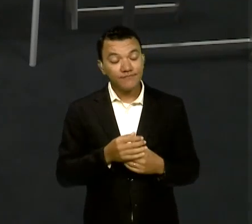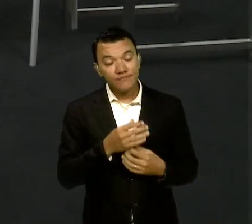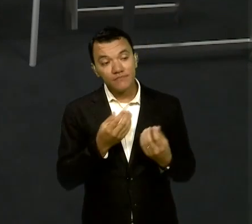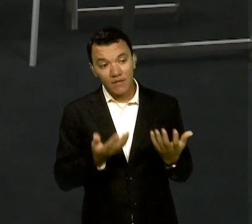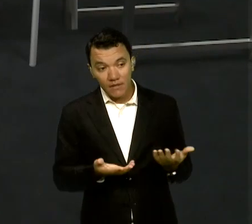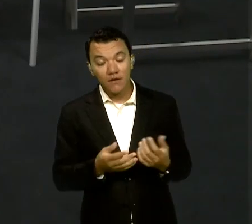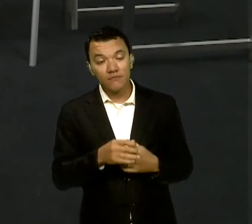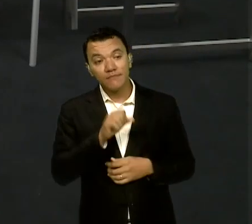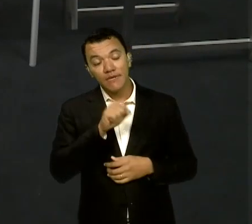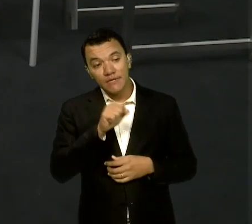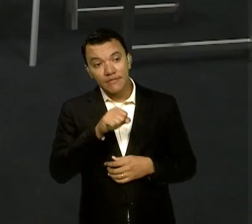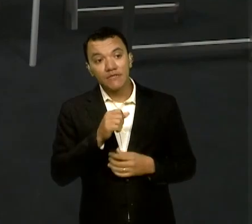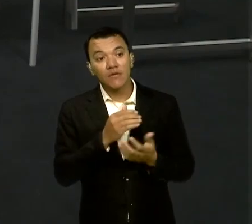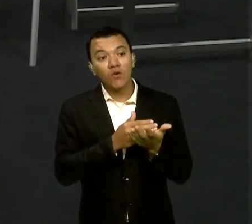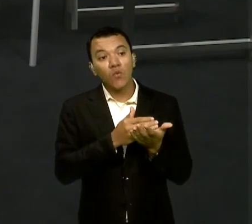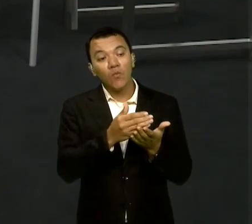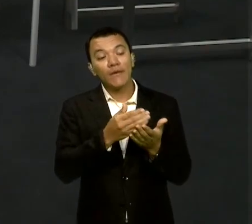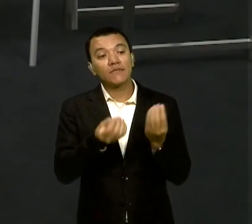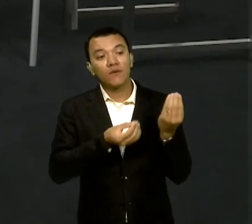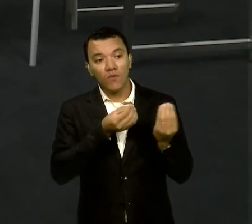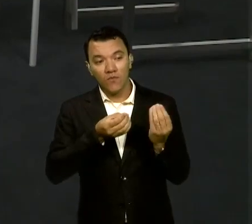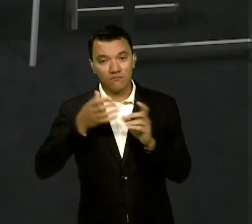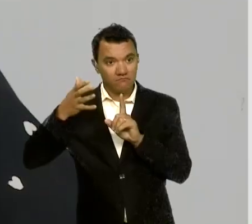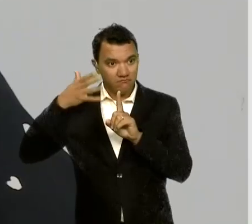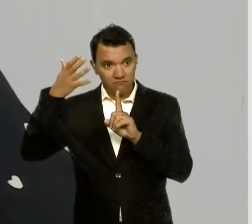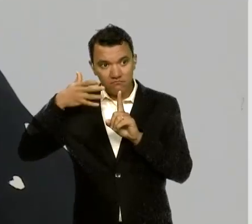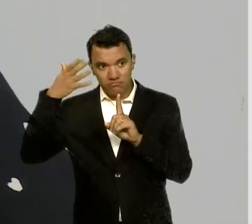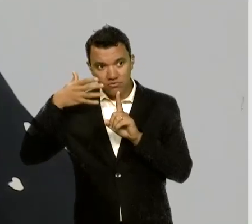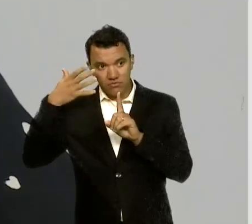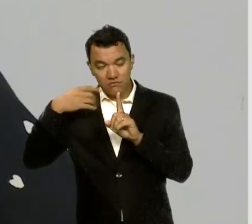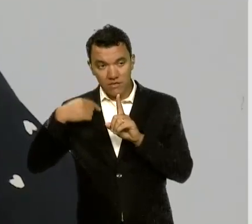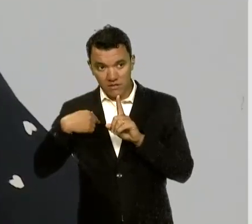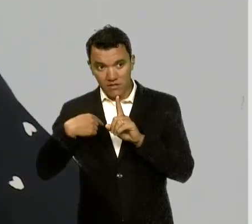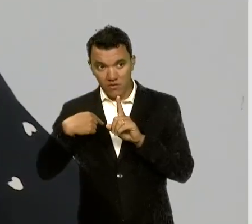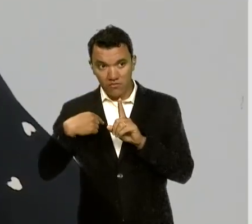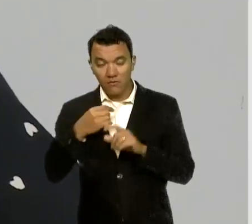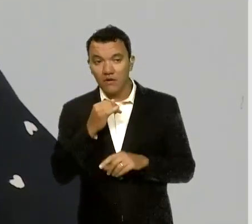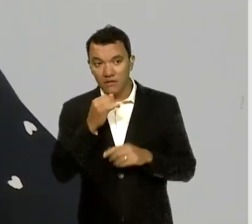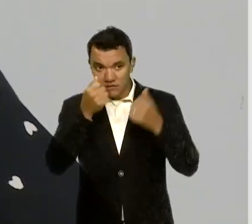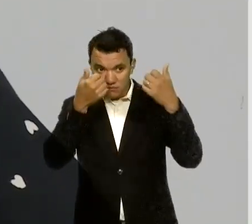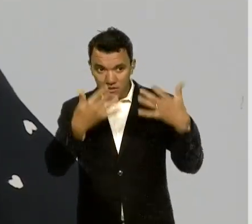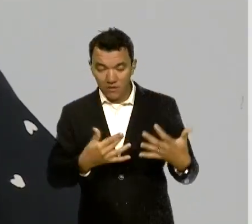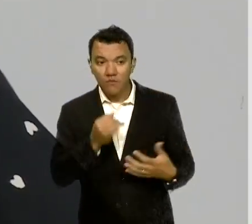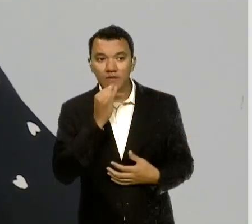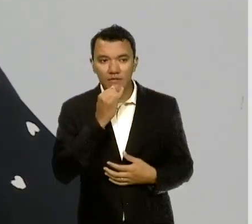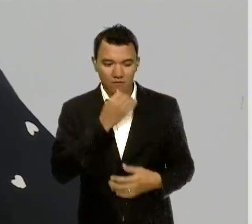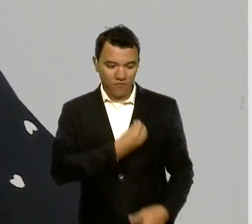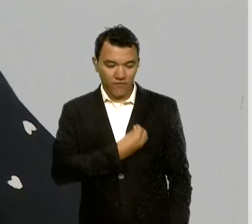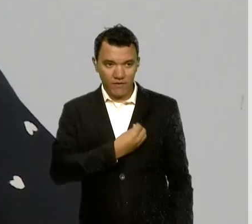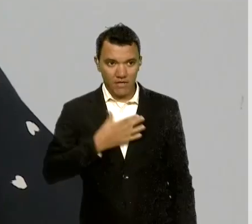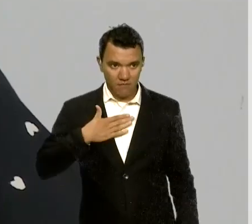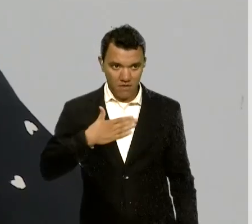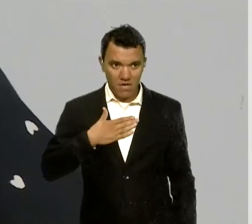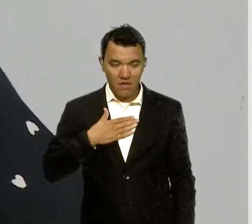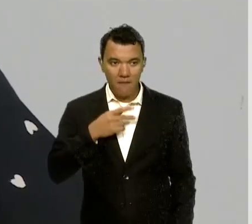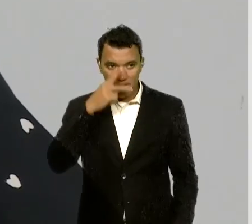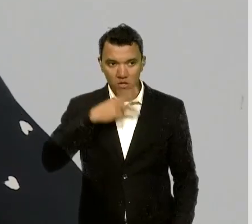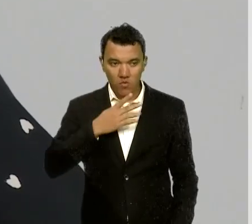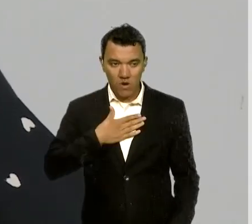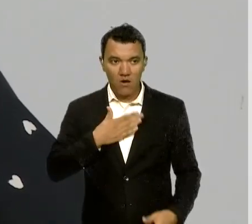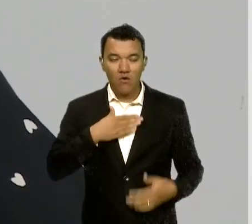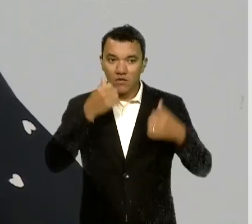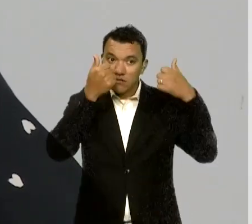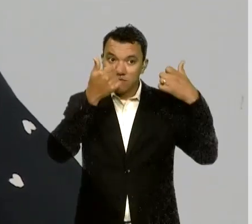é sempre ele começa com uma palestra. Eu sempre dou um exemplo da minha vida, né, da minha própria vida. Eu sempre